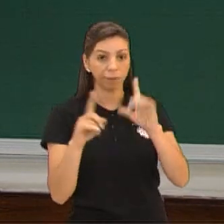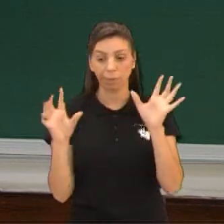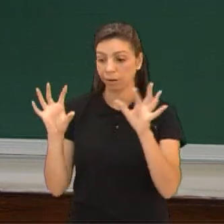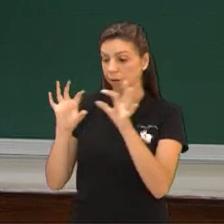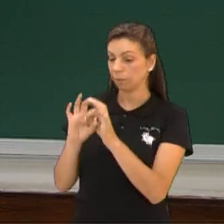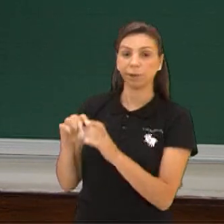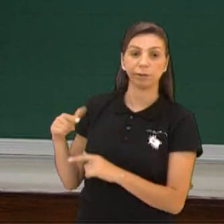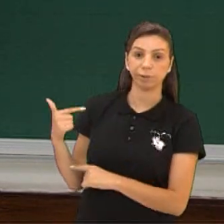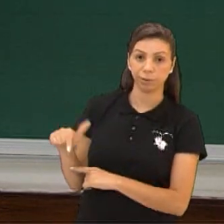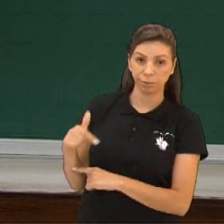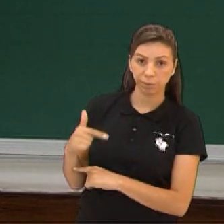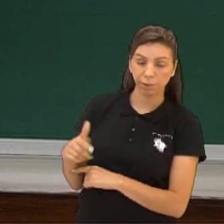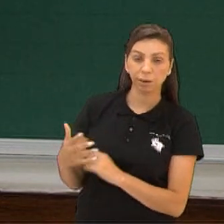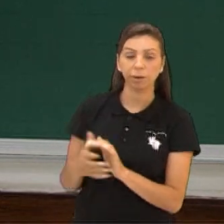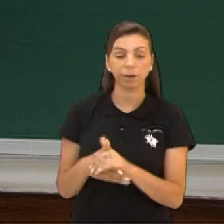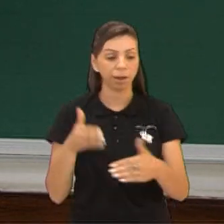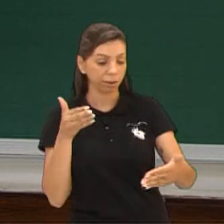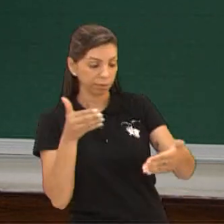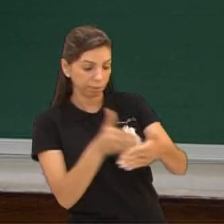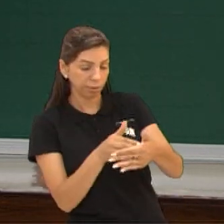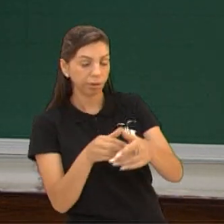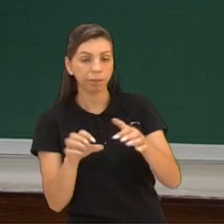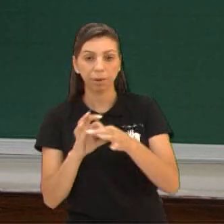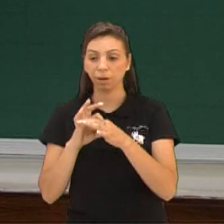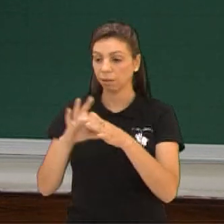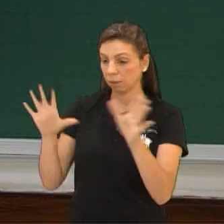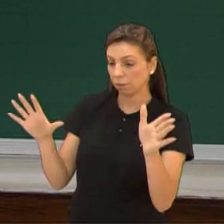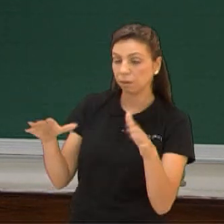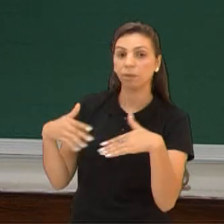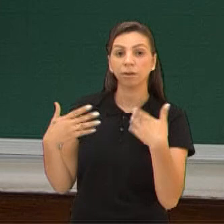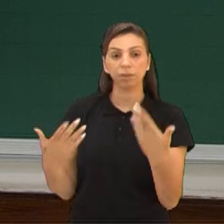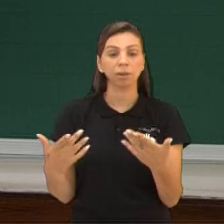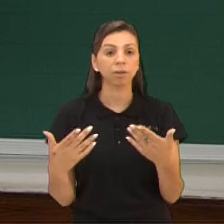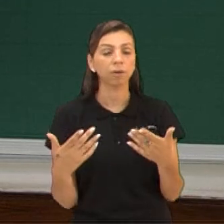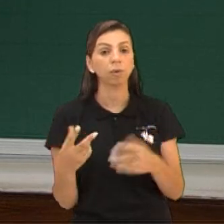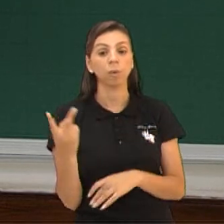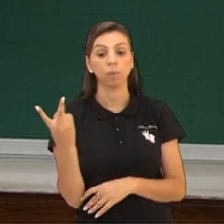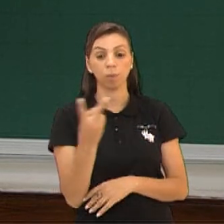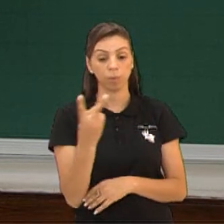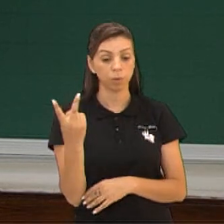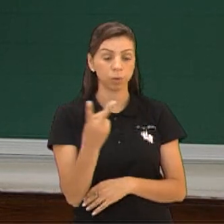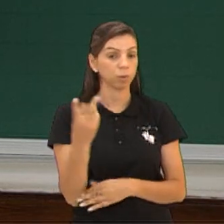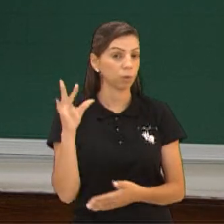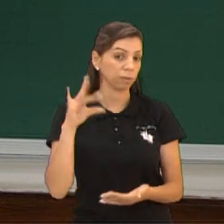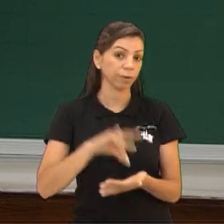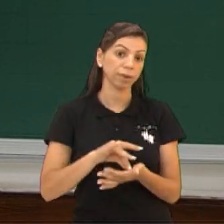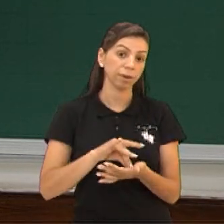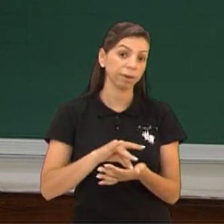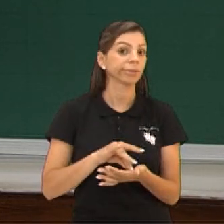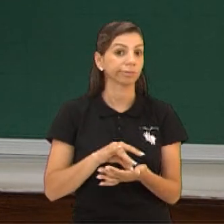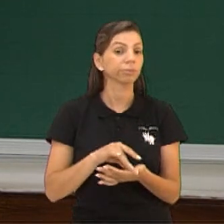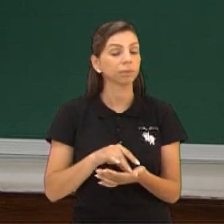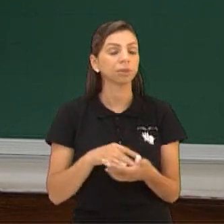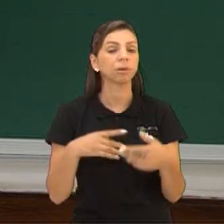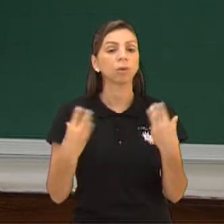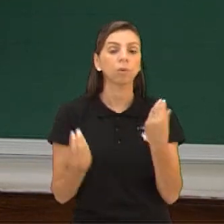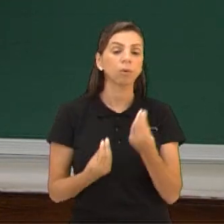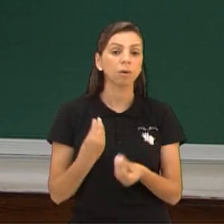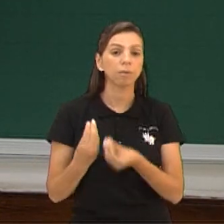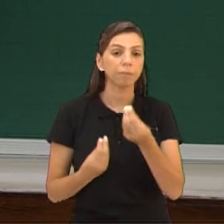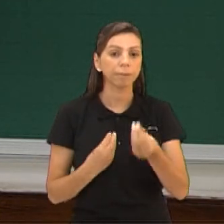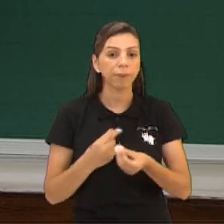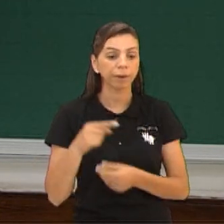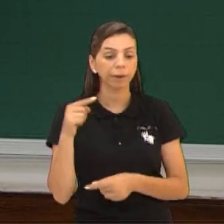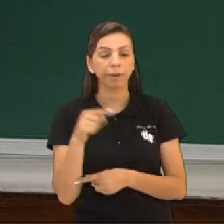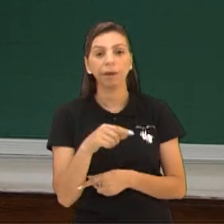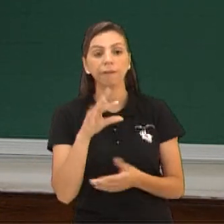não existe, para dizer que ela é limitada e que ela é ilimitada. Os dois argumentos podem ser válidos. Então, como afirmar que um é